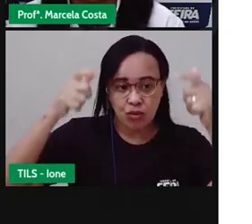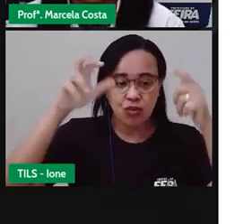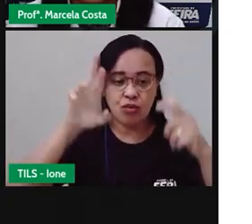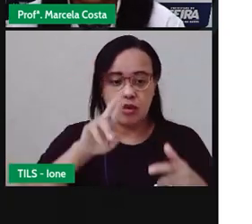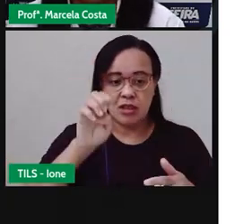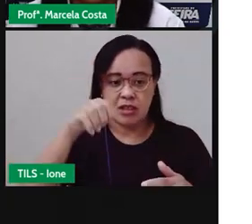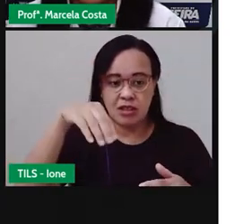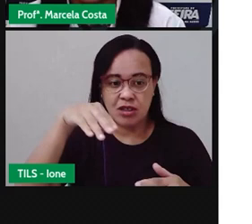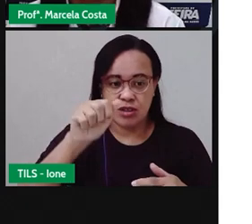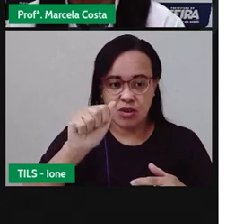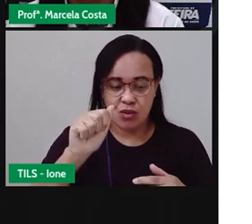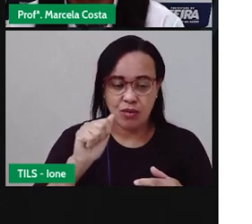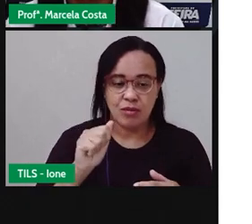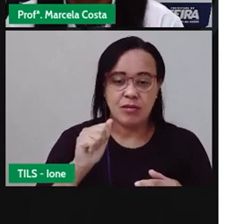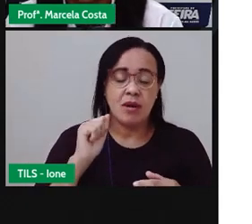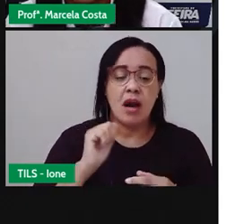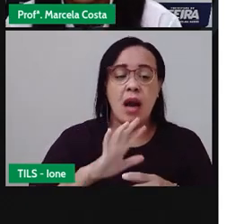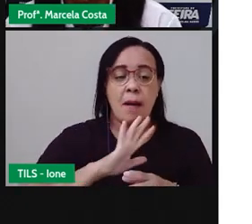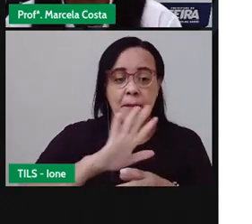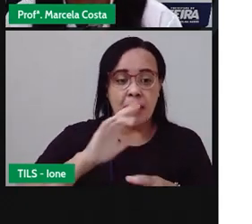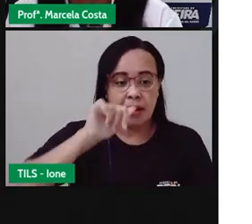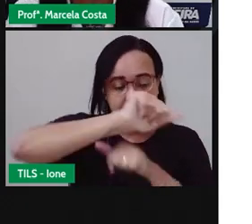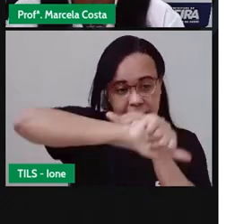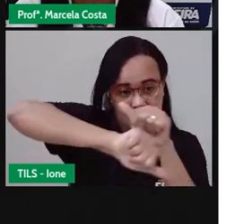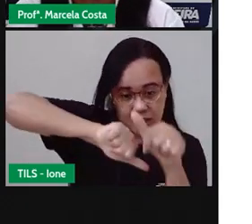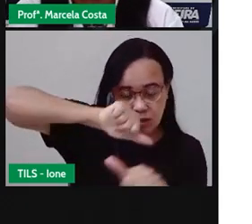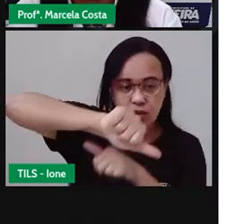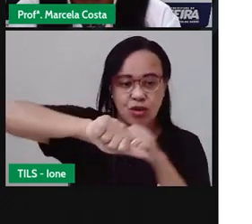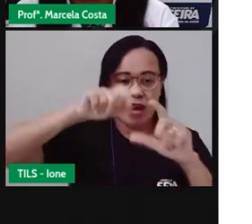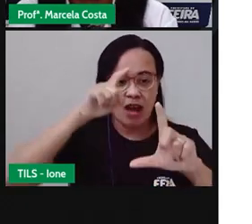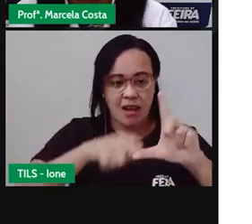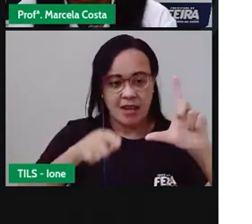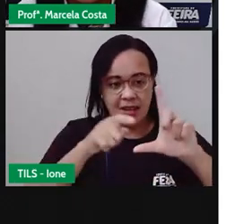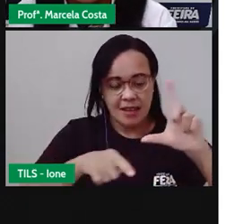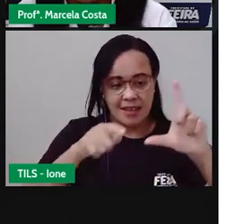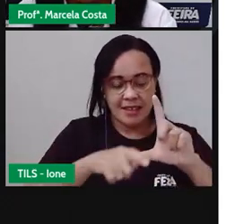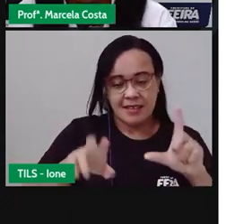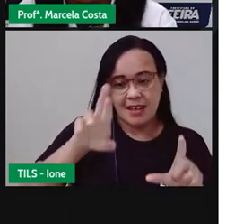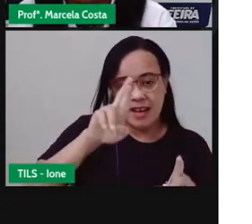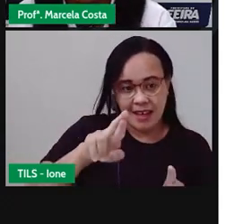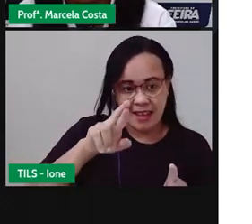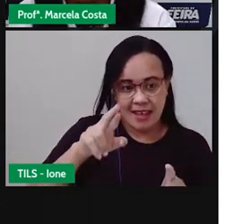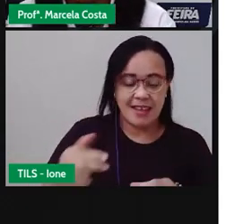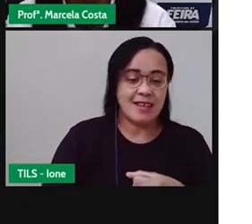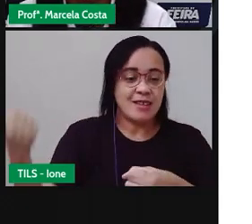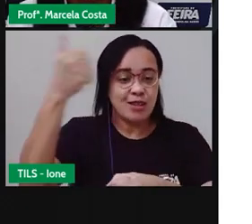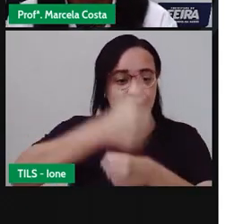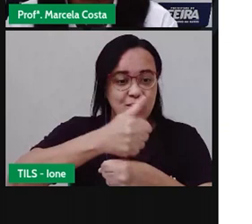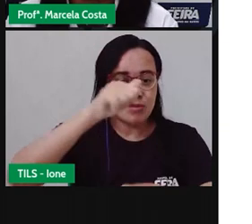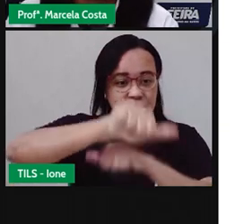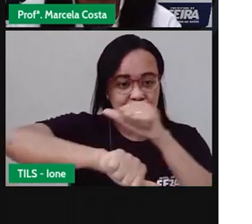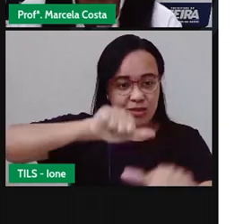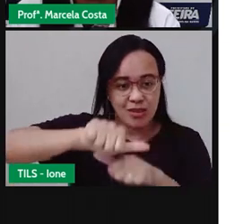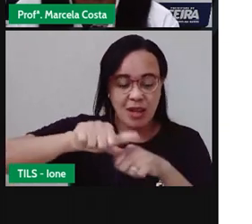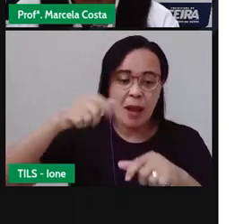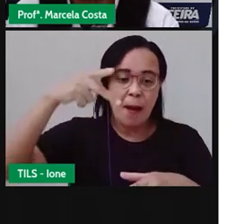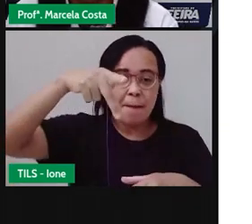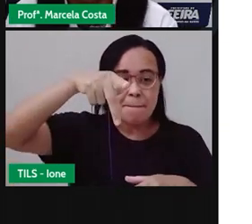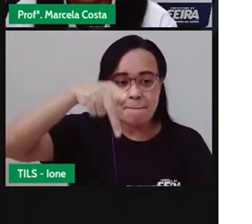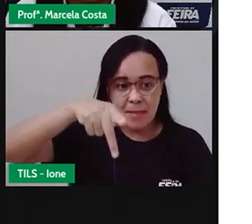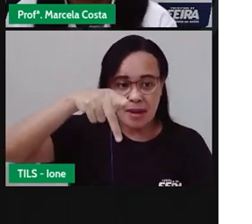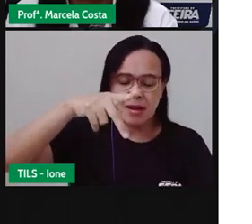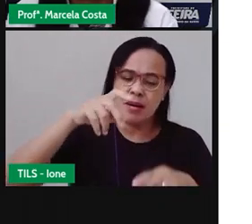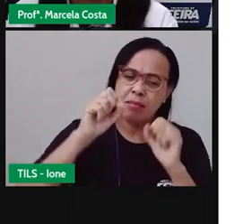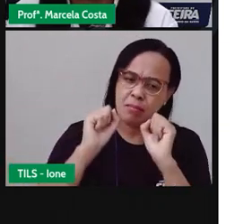letra v a gente vai trocar por a letra P você também pode